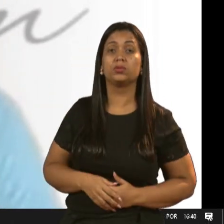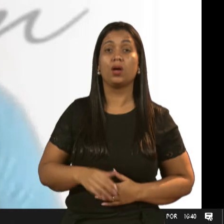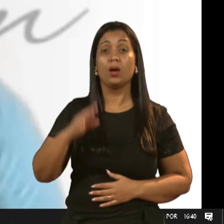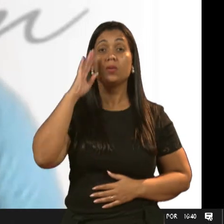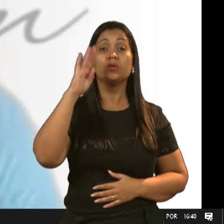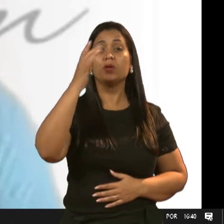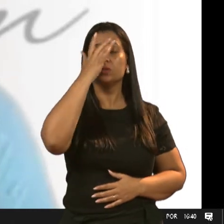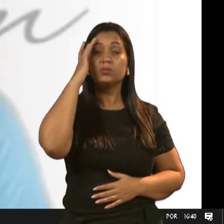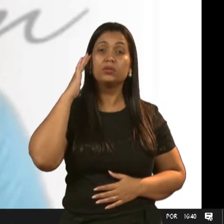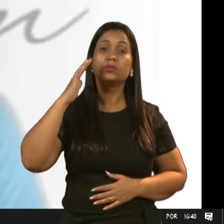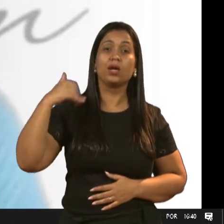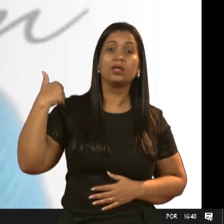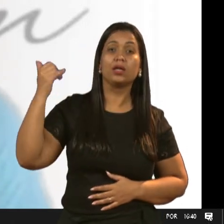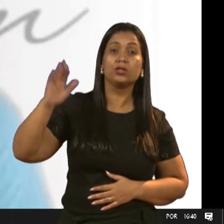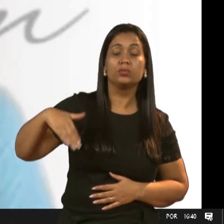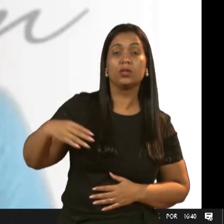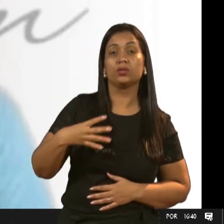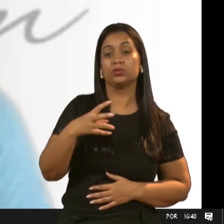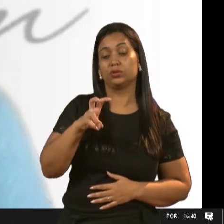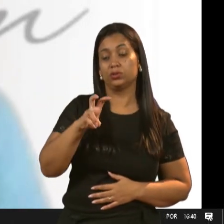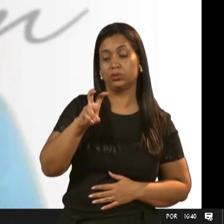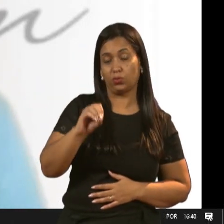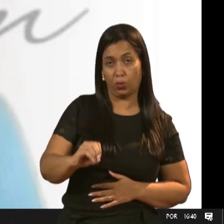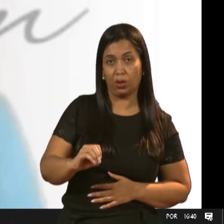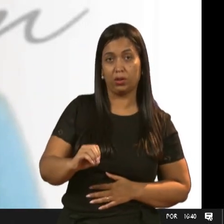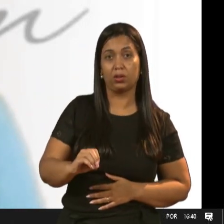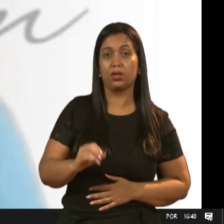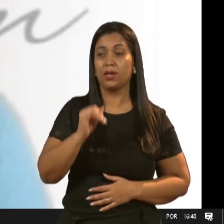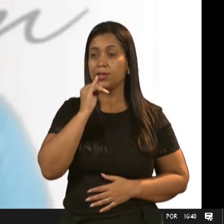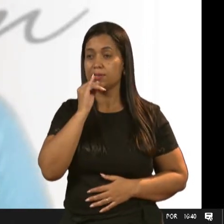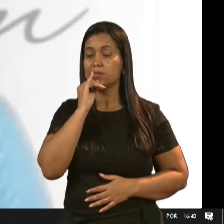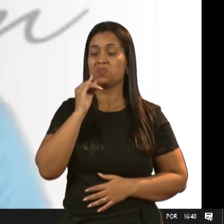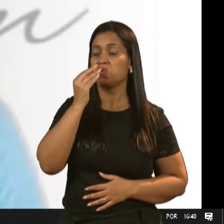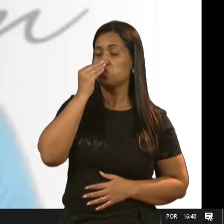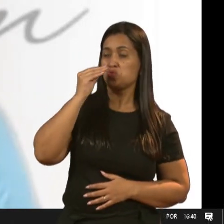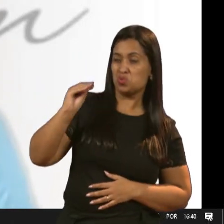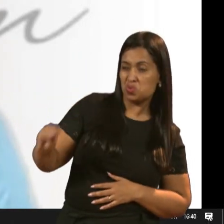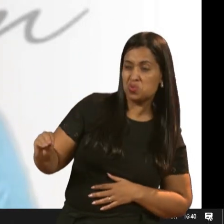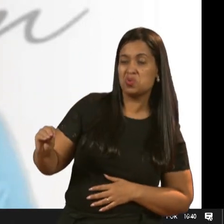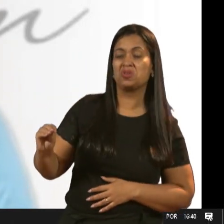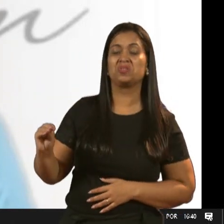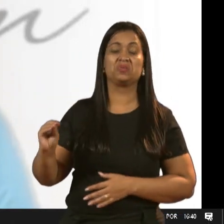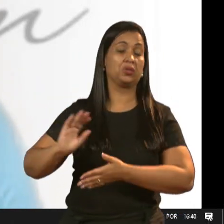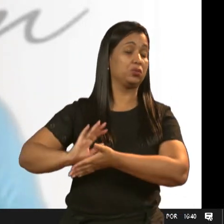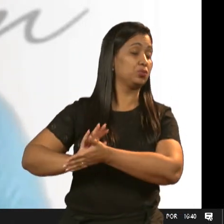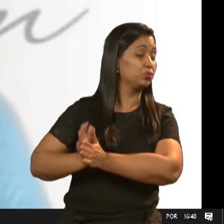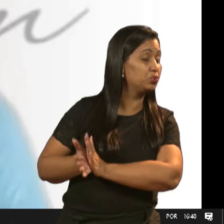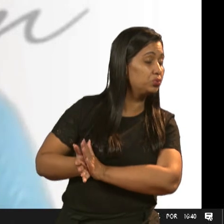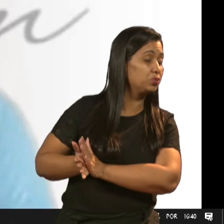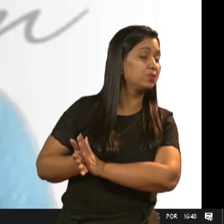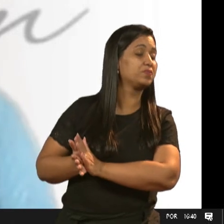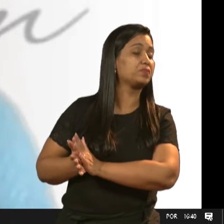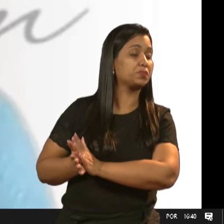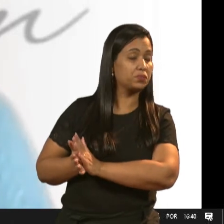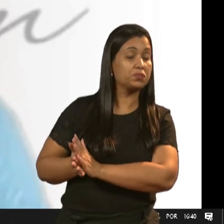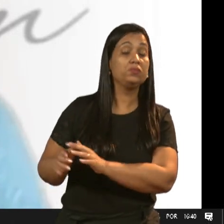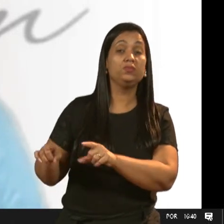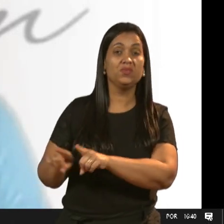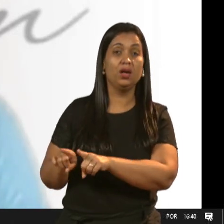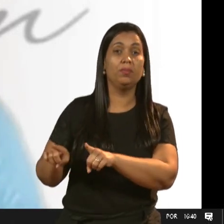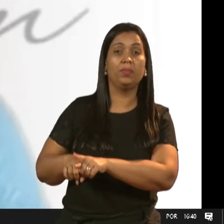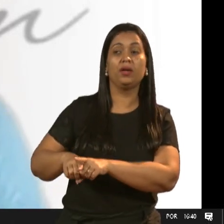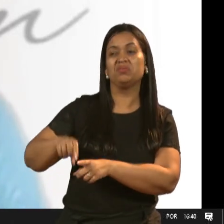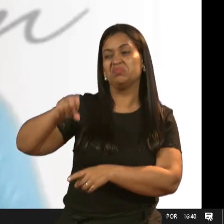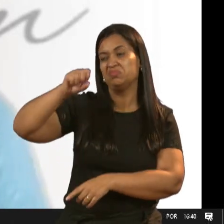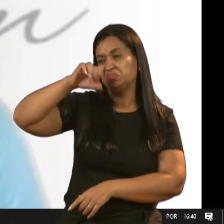idade inferior a 50 anos. Casos de rejeição, discriminação, preconceito e até crueldade são